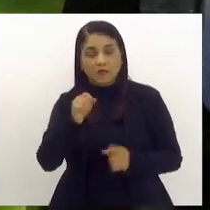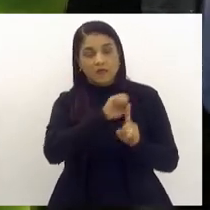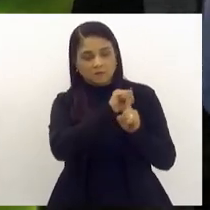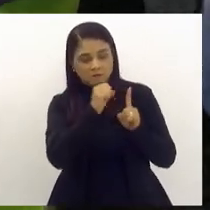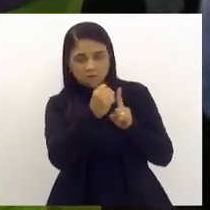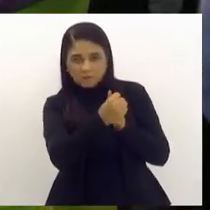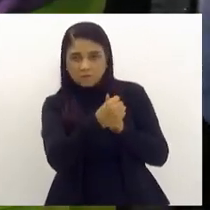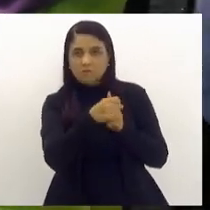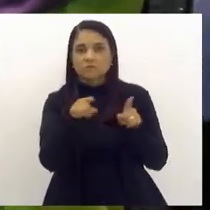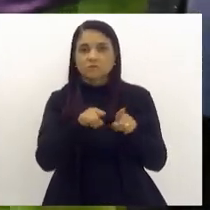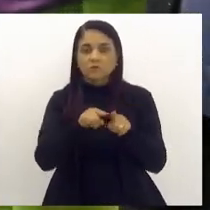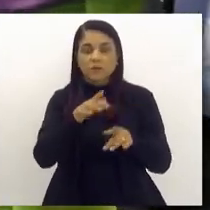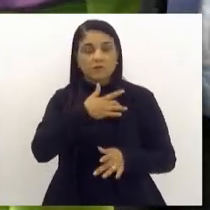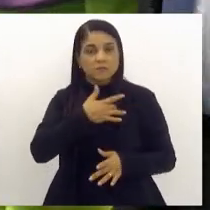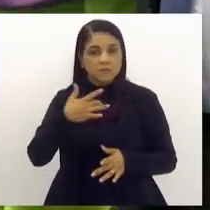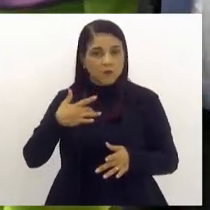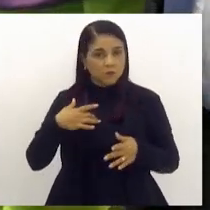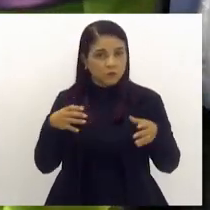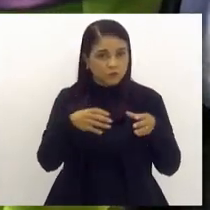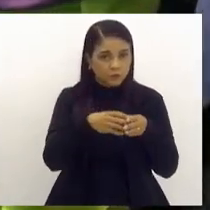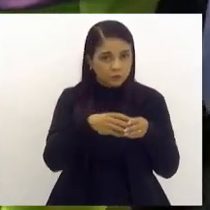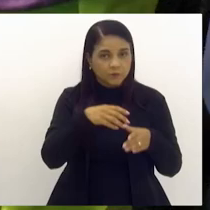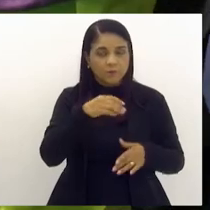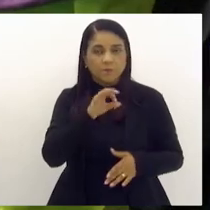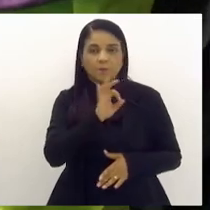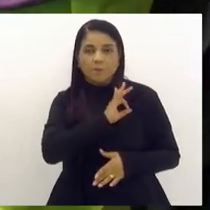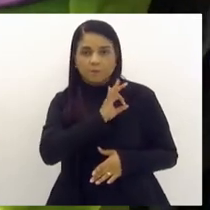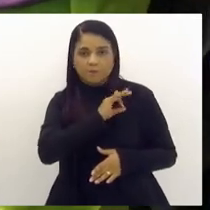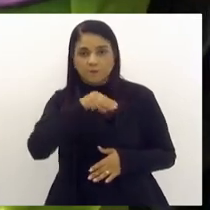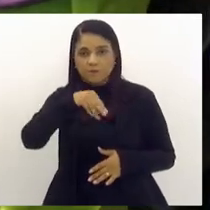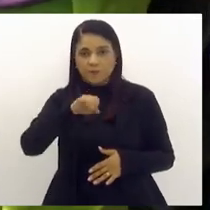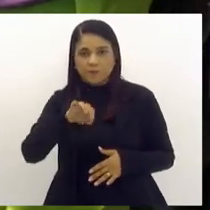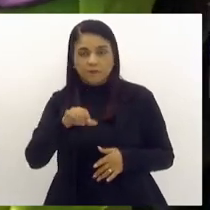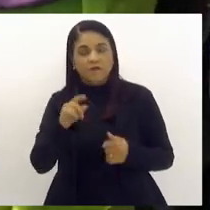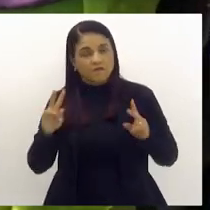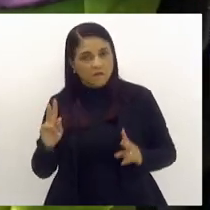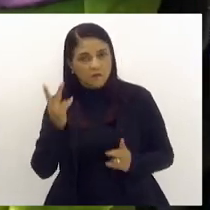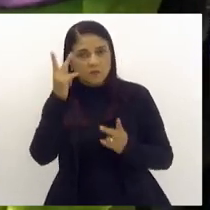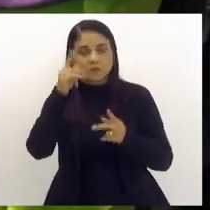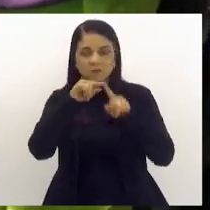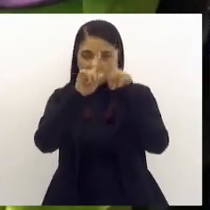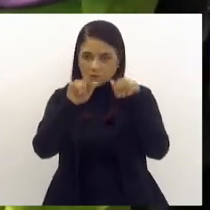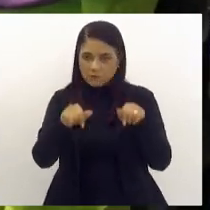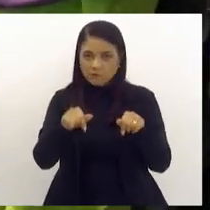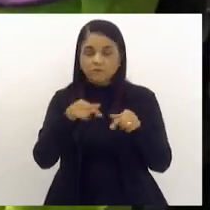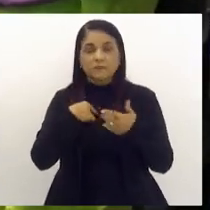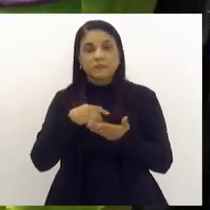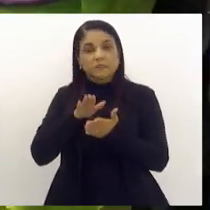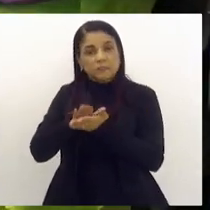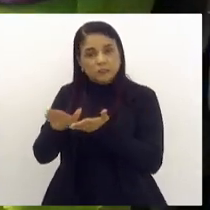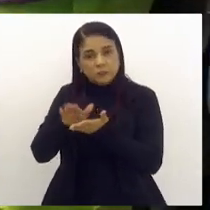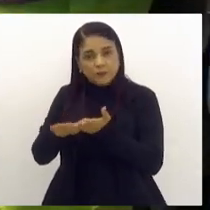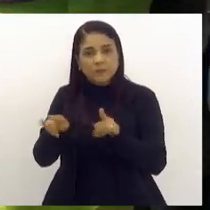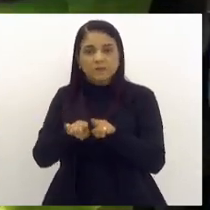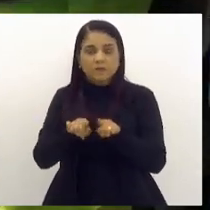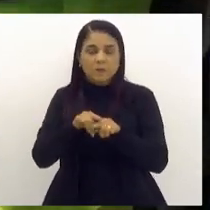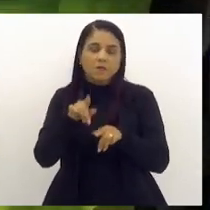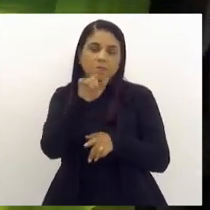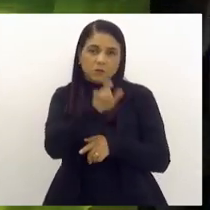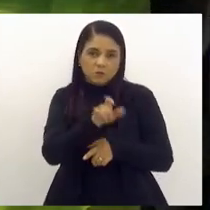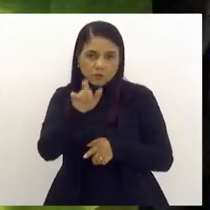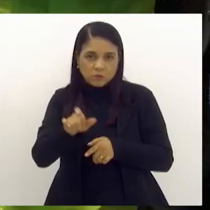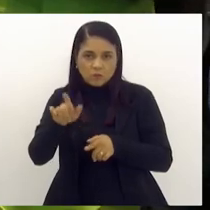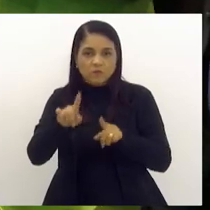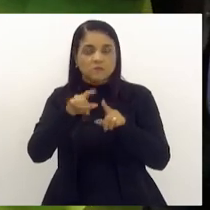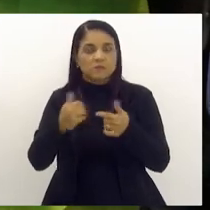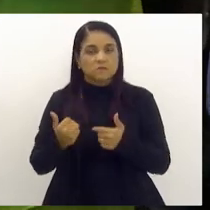e à saúde da corporação, capacitação e valorização de seus servidores, bem como despesas de pessoal e encargos sociais e